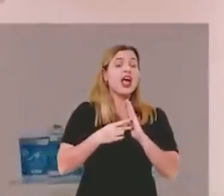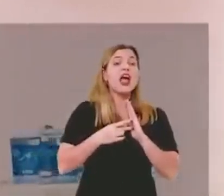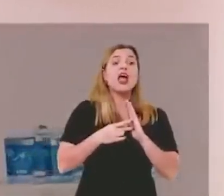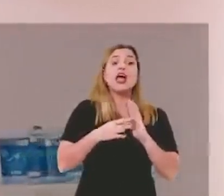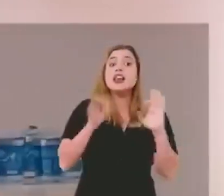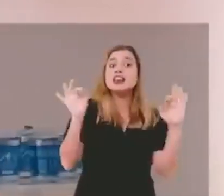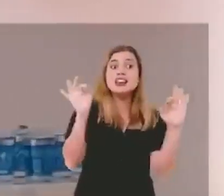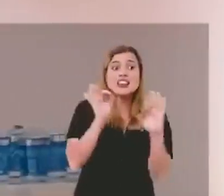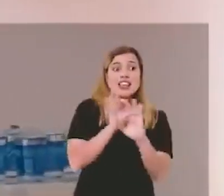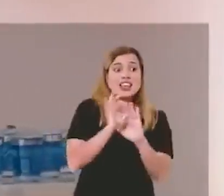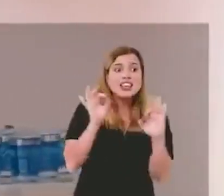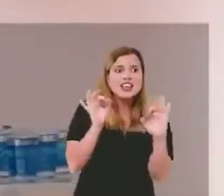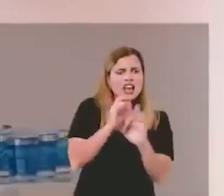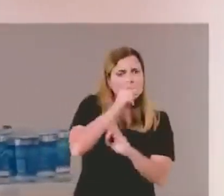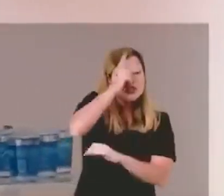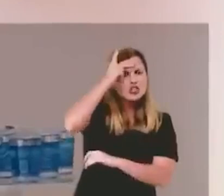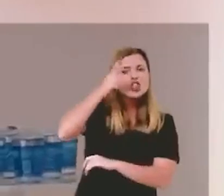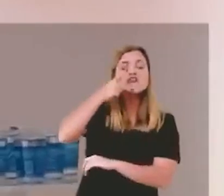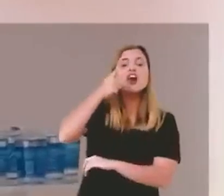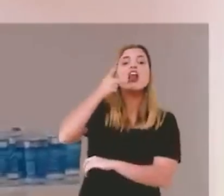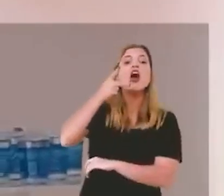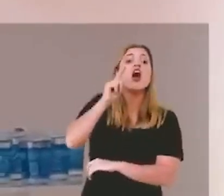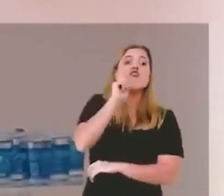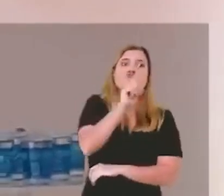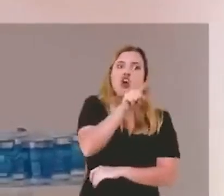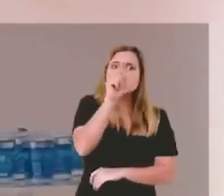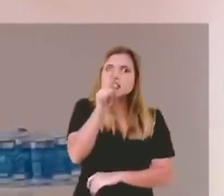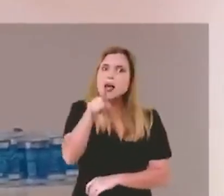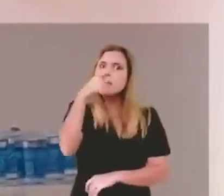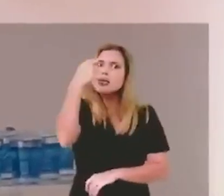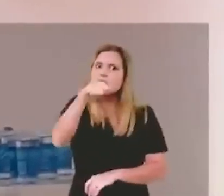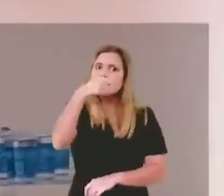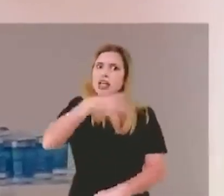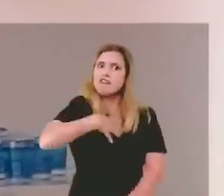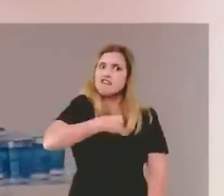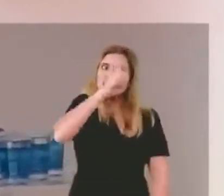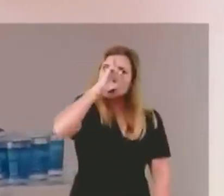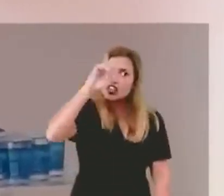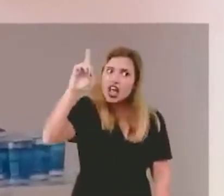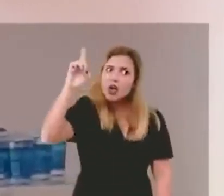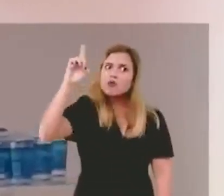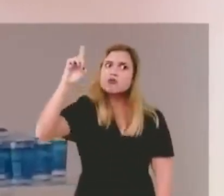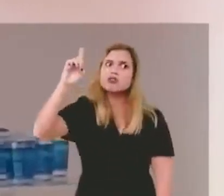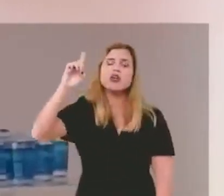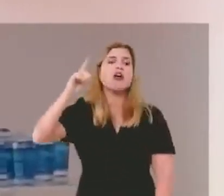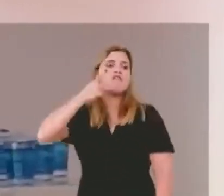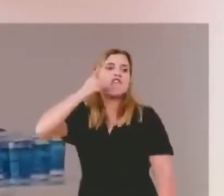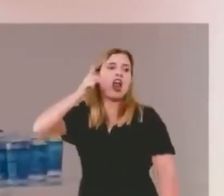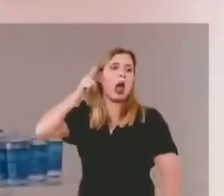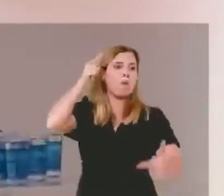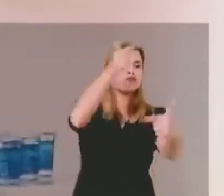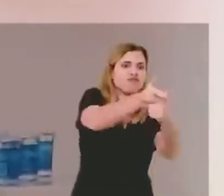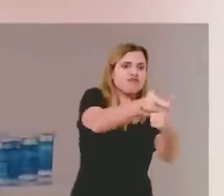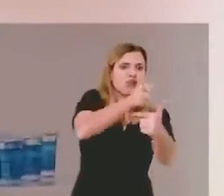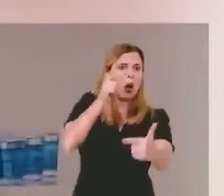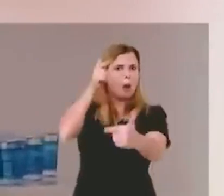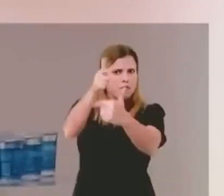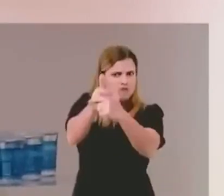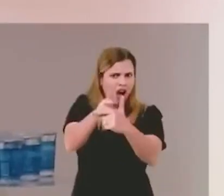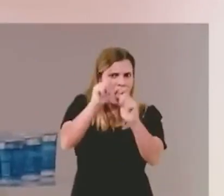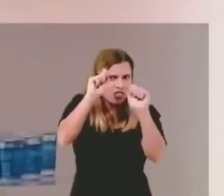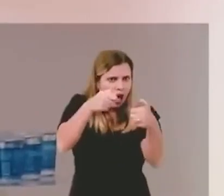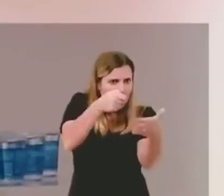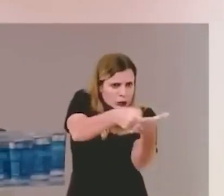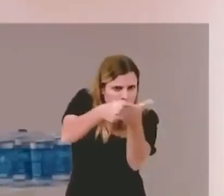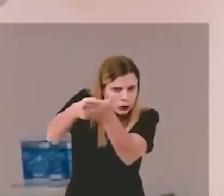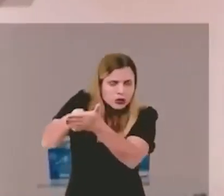Ninguém tem autoridade de dizer para você assim, seja filho de Deus. Nem os patriarcas, nem os profetas, nem os